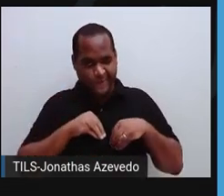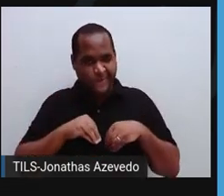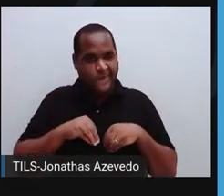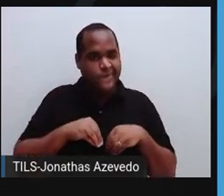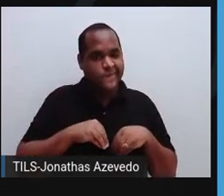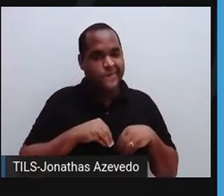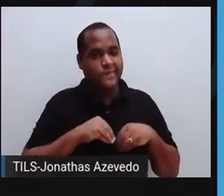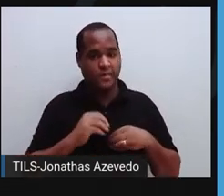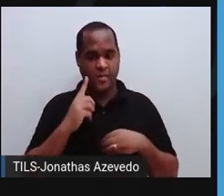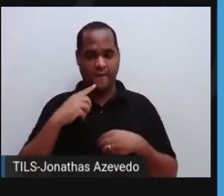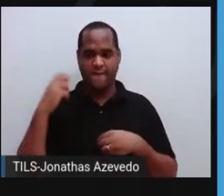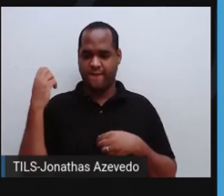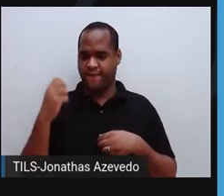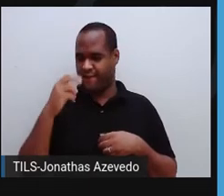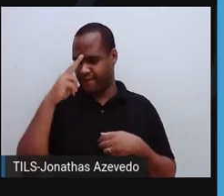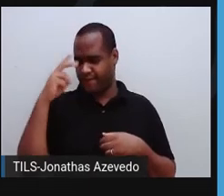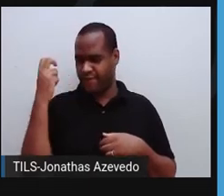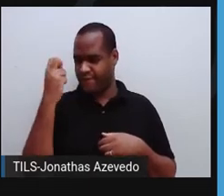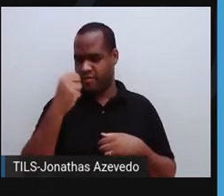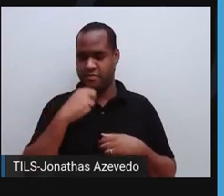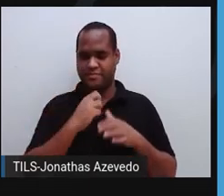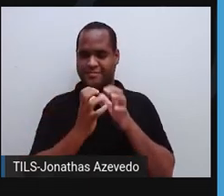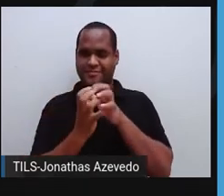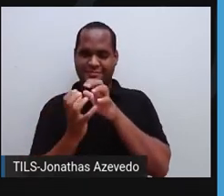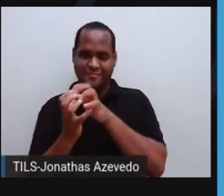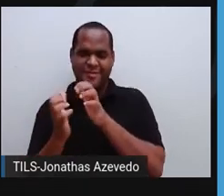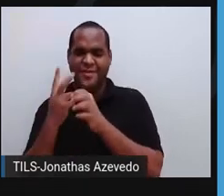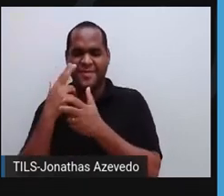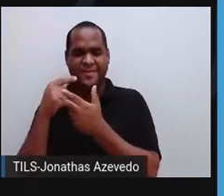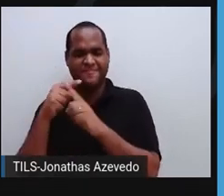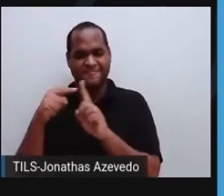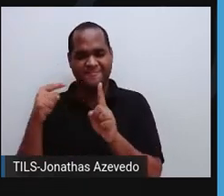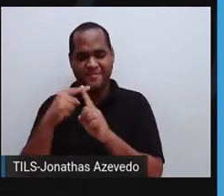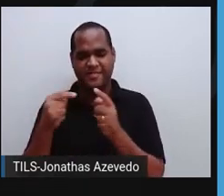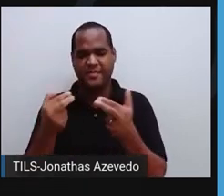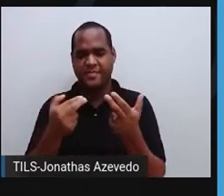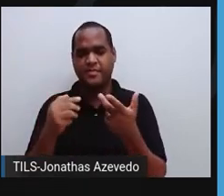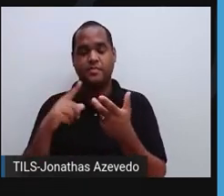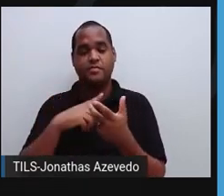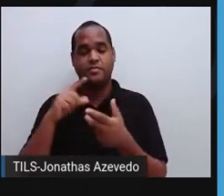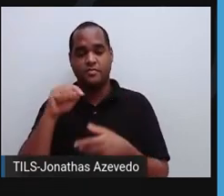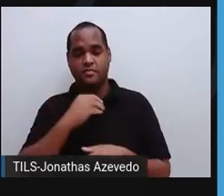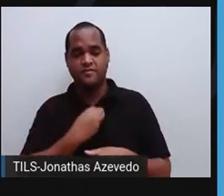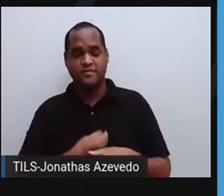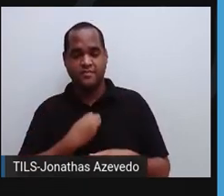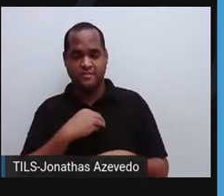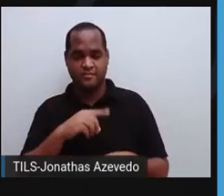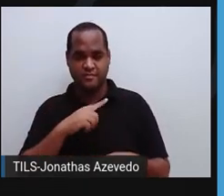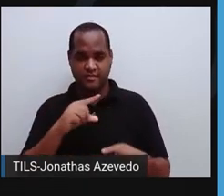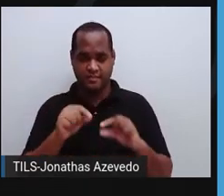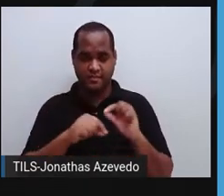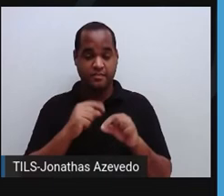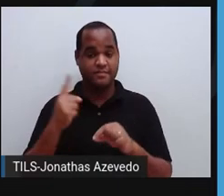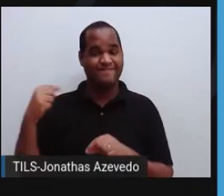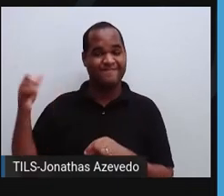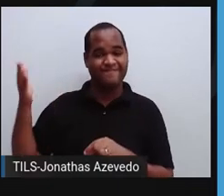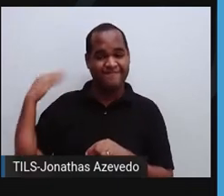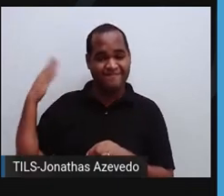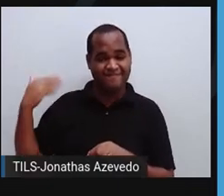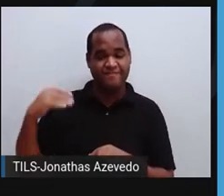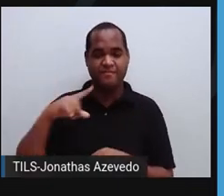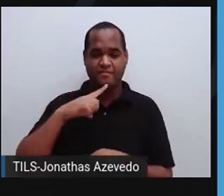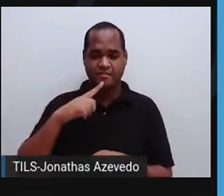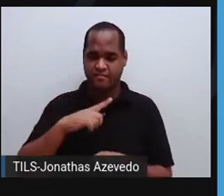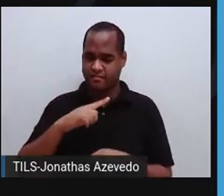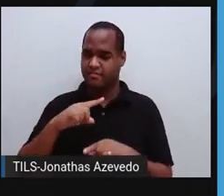crocodilos. E há um fortíssimo parentesco entre eles. Por que não estão? Pelas condições daquele ambiente, das mudanças que